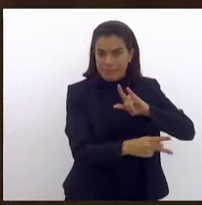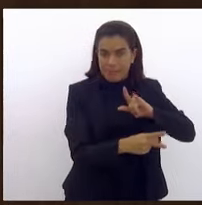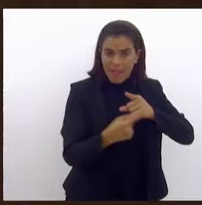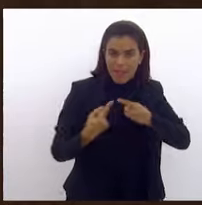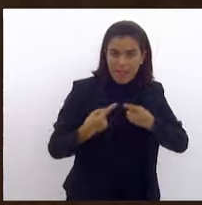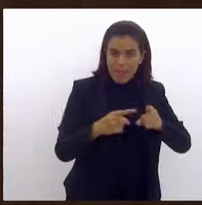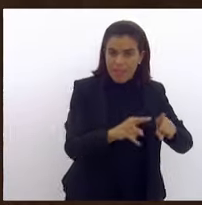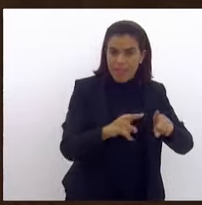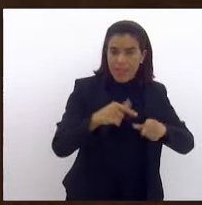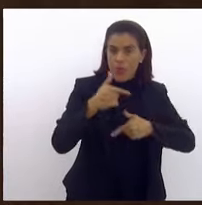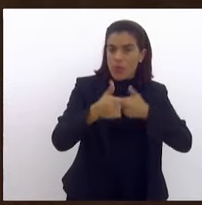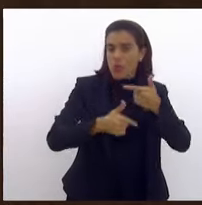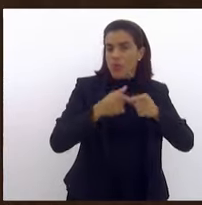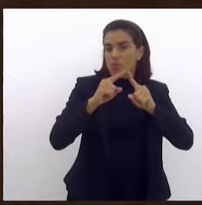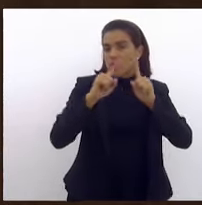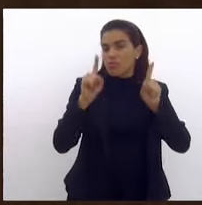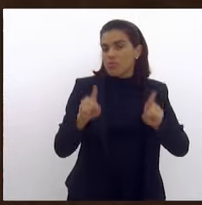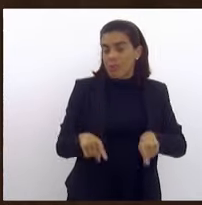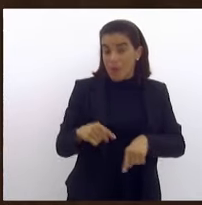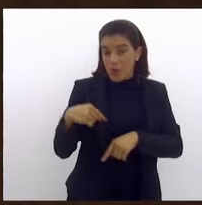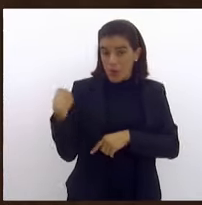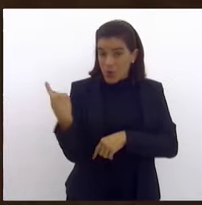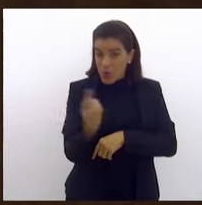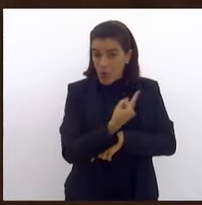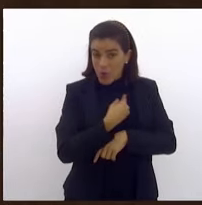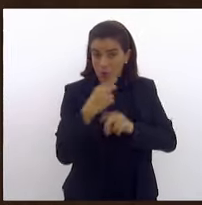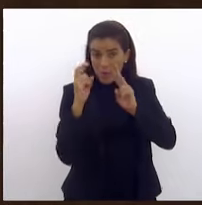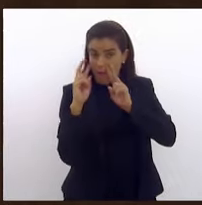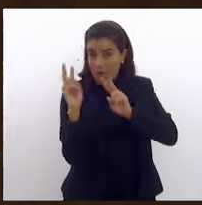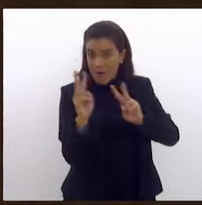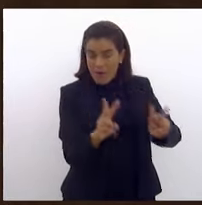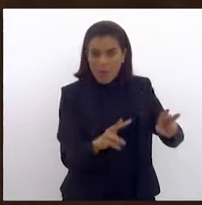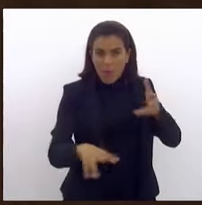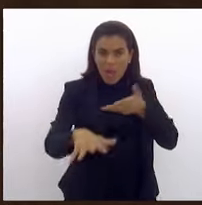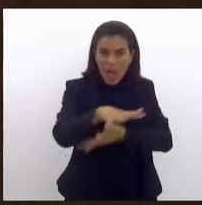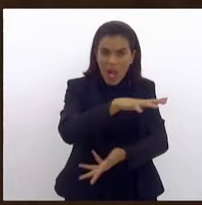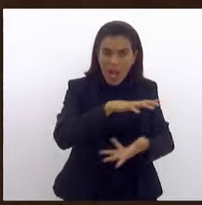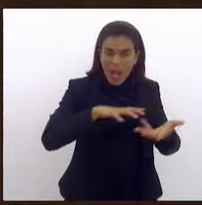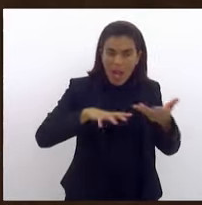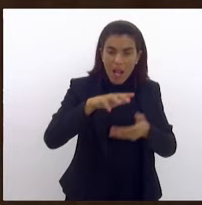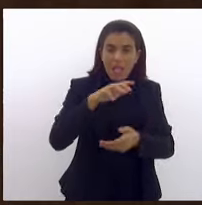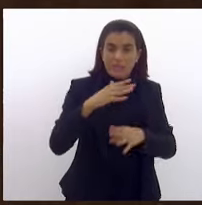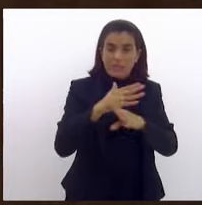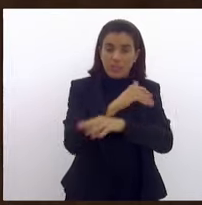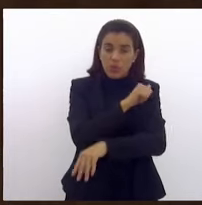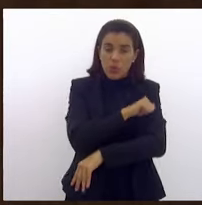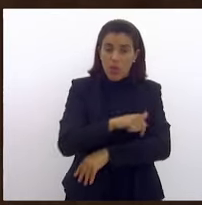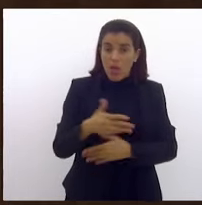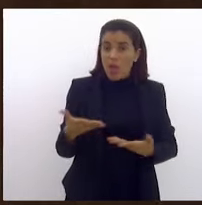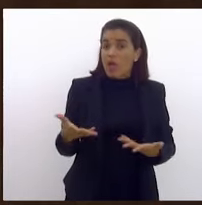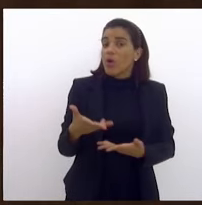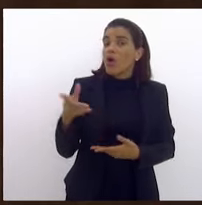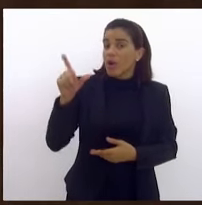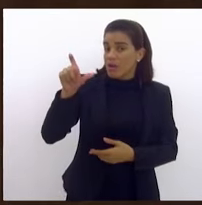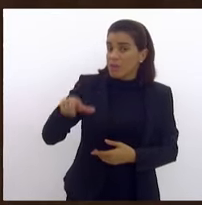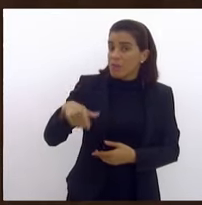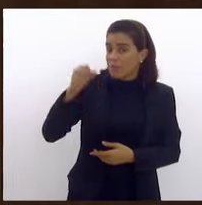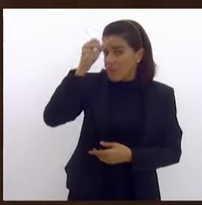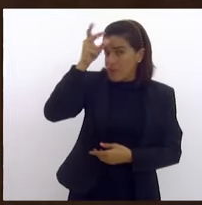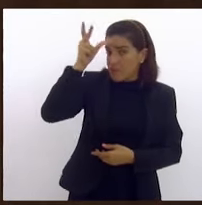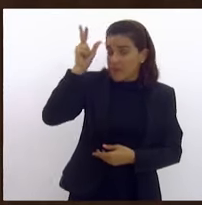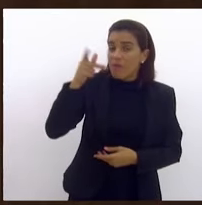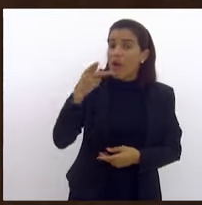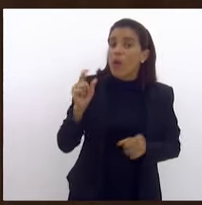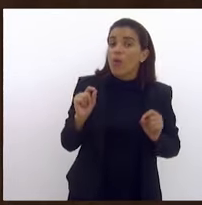trabalhadores, ele sentiu. Quando todo mundo viu a desordem que está o Rio de Janeiro, agora ele está falando até em